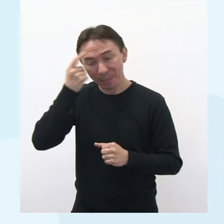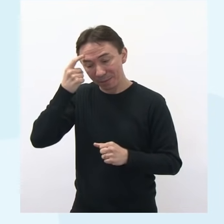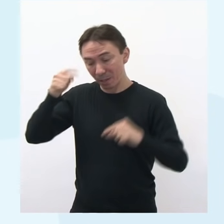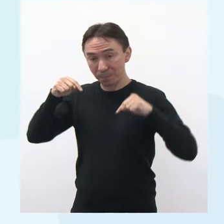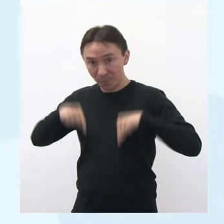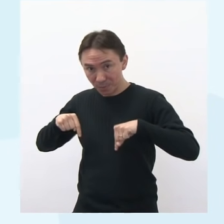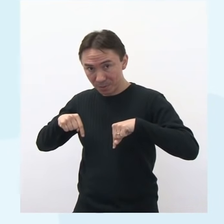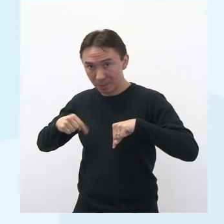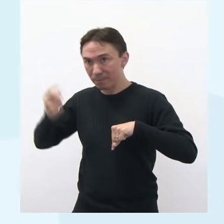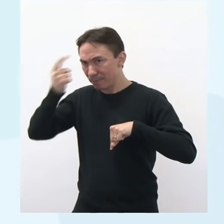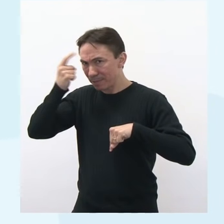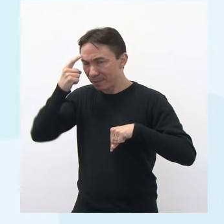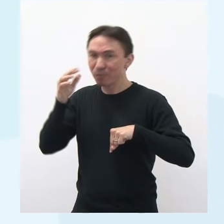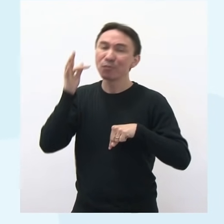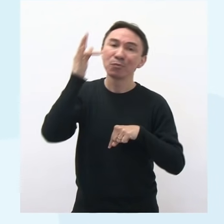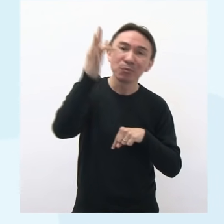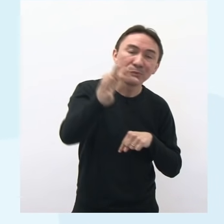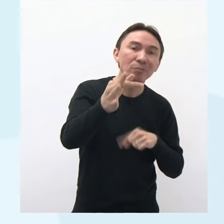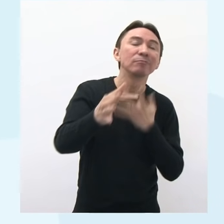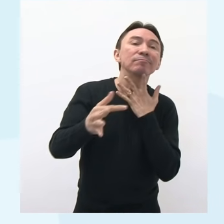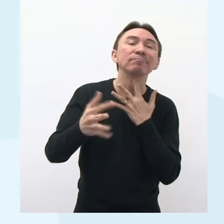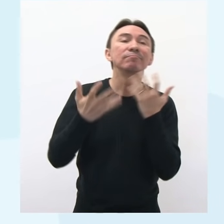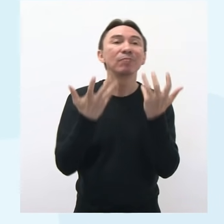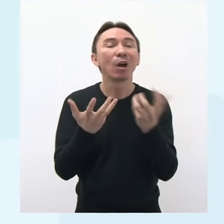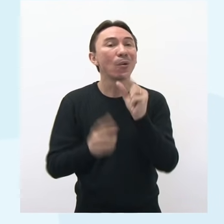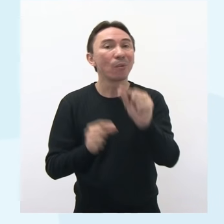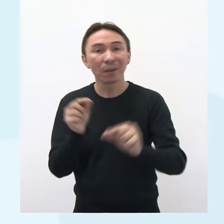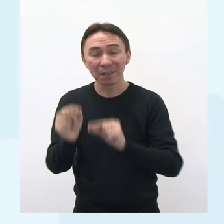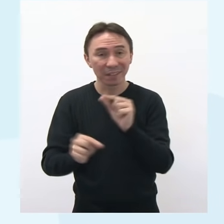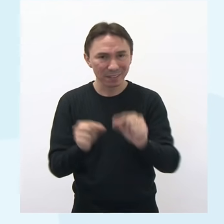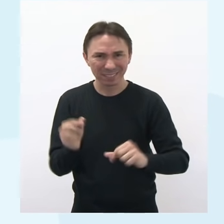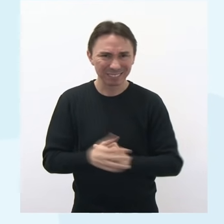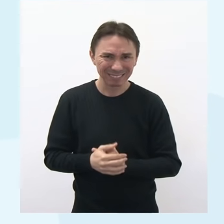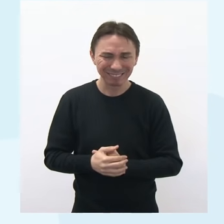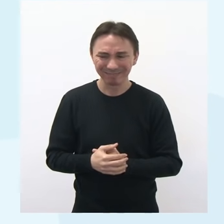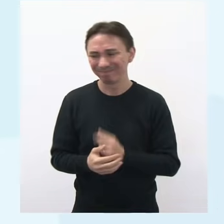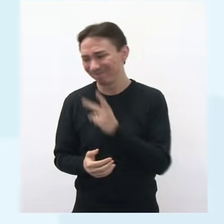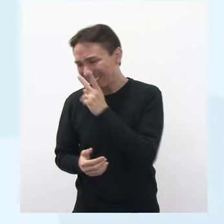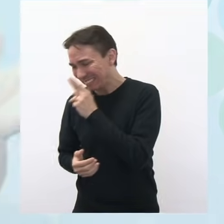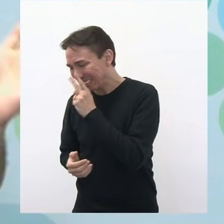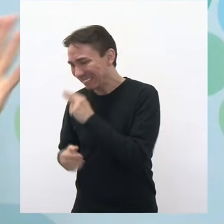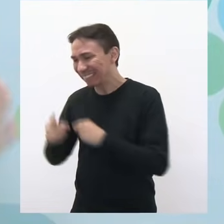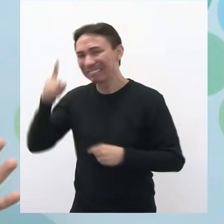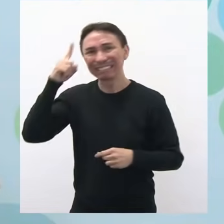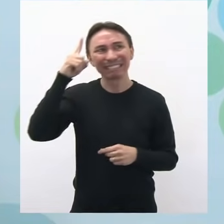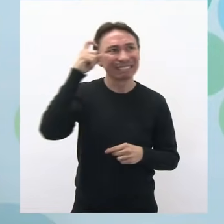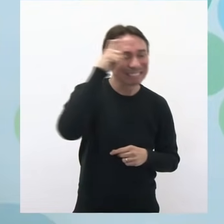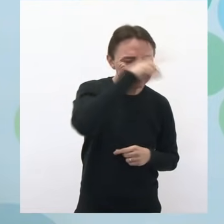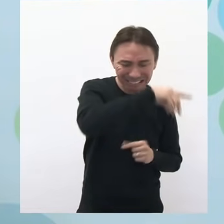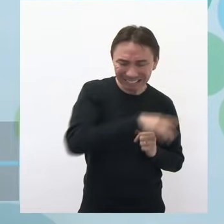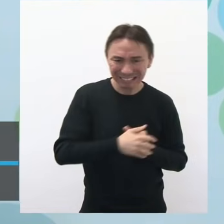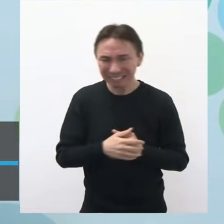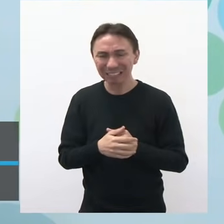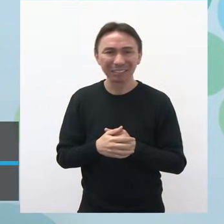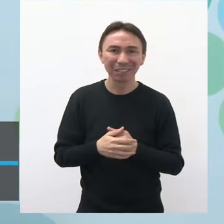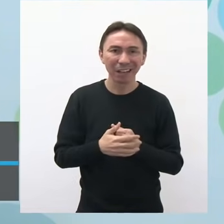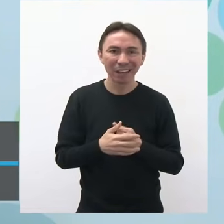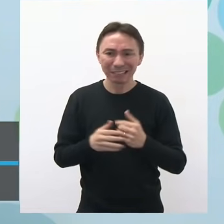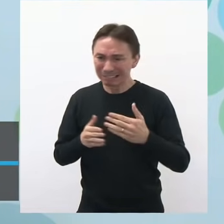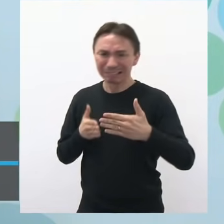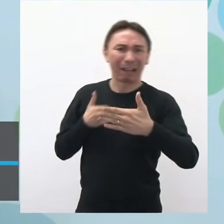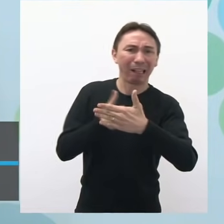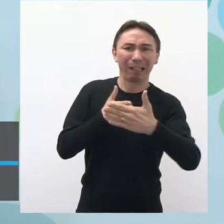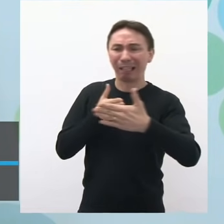futuro. Não se limite a pensar em algo que parece muito difícil de acontecer só porque tem muitos obstáculos. Não,